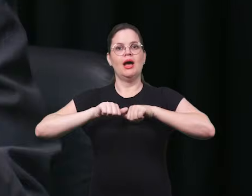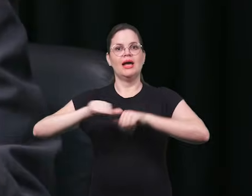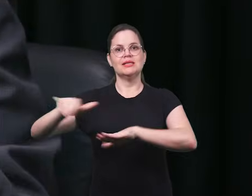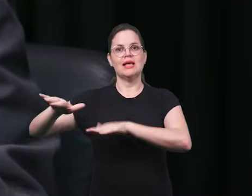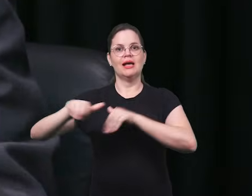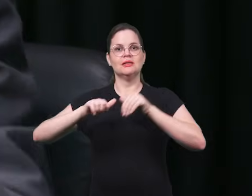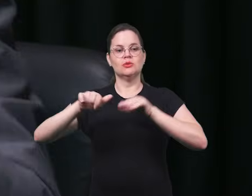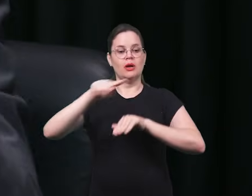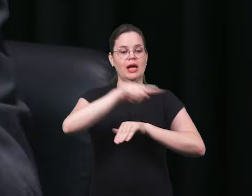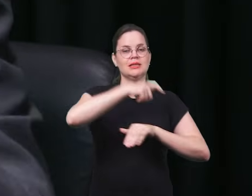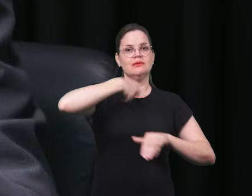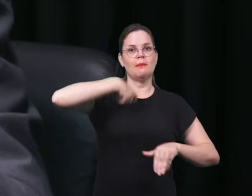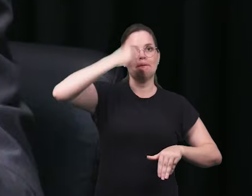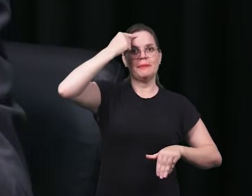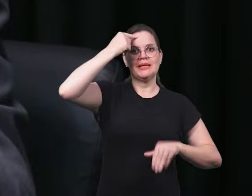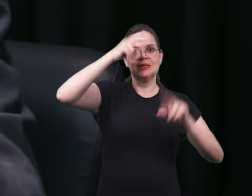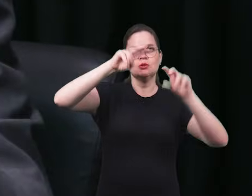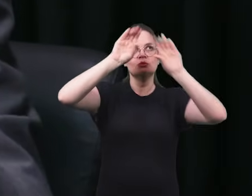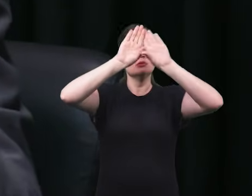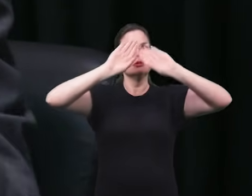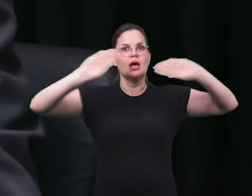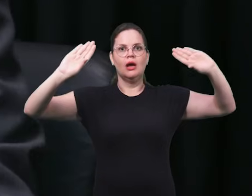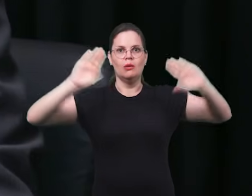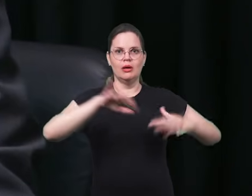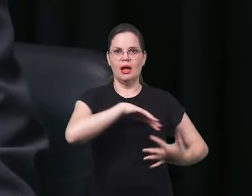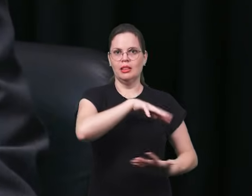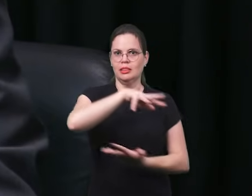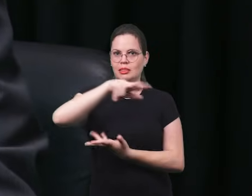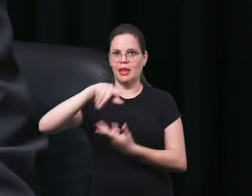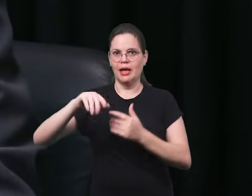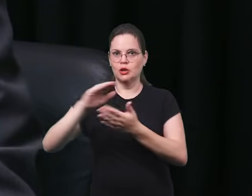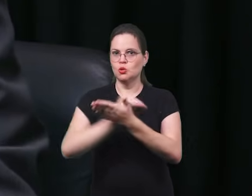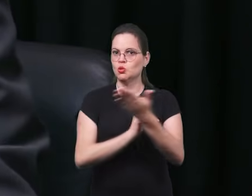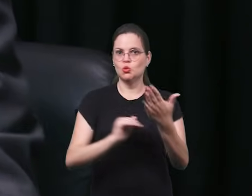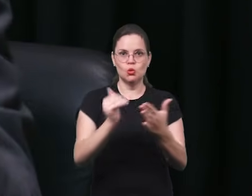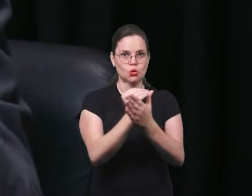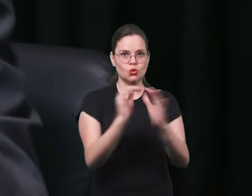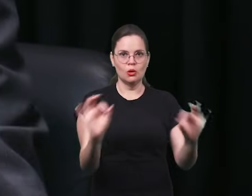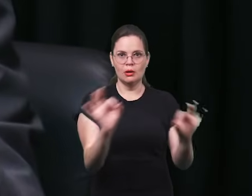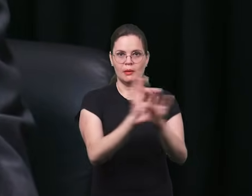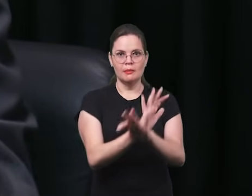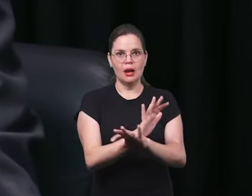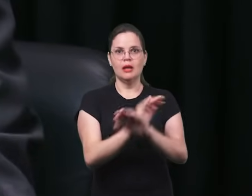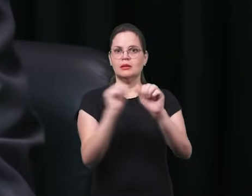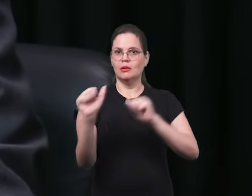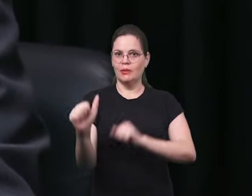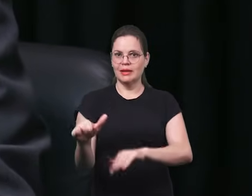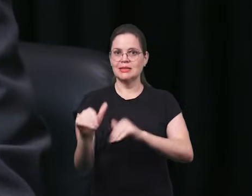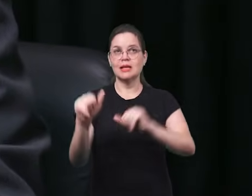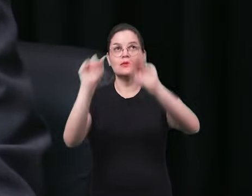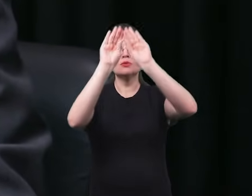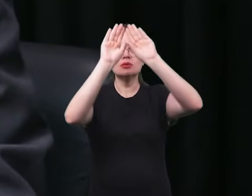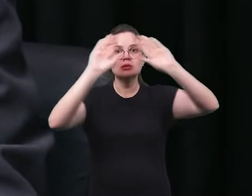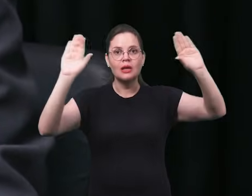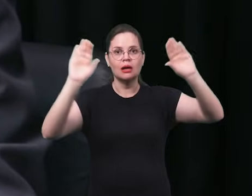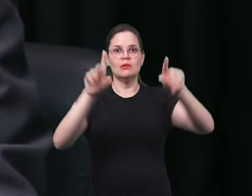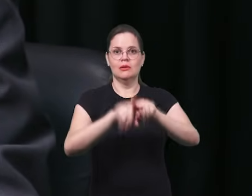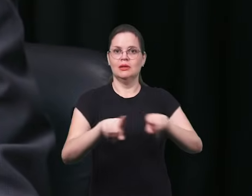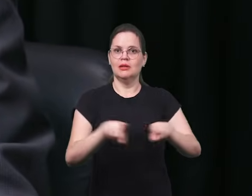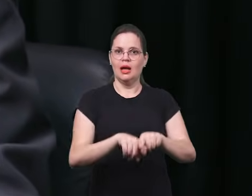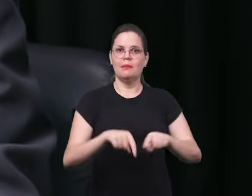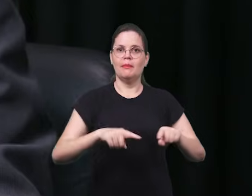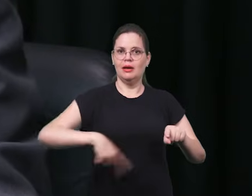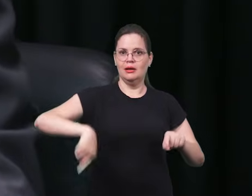mente dele os exércitos dos céus e da terra. Sim, todas as coisas. É os exércitos dos céus e da terra. Então,